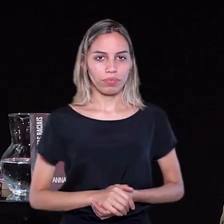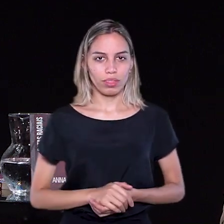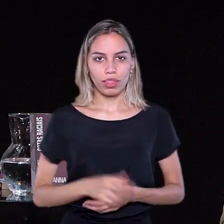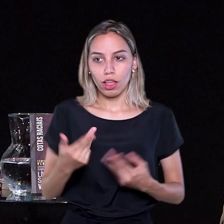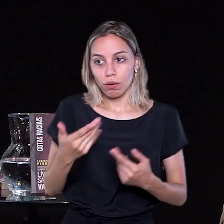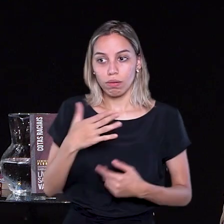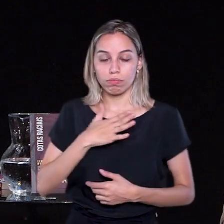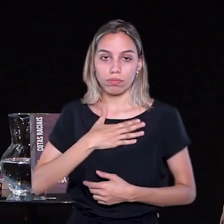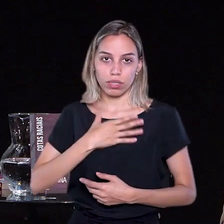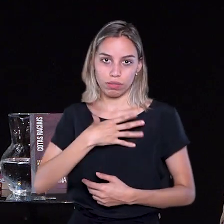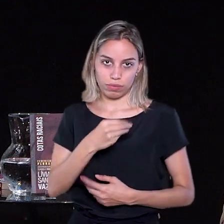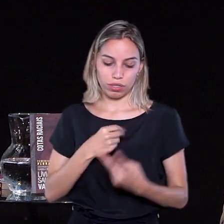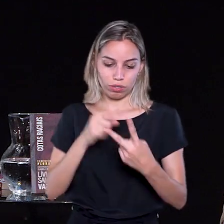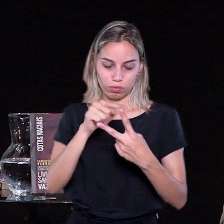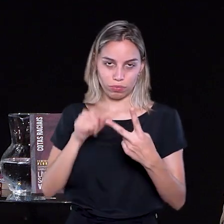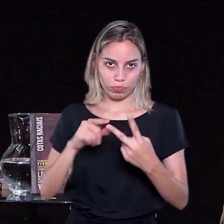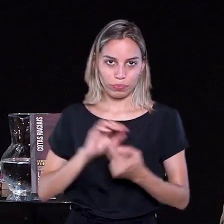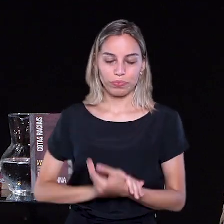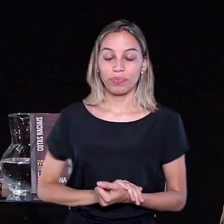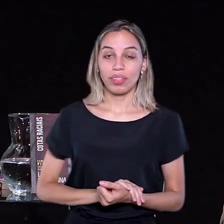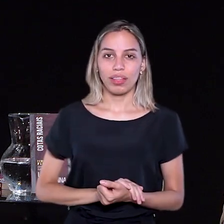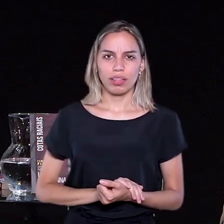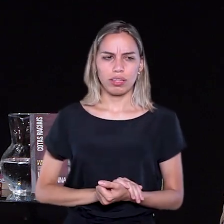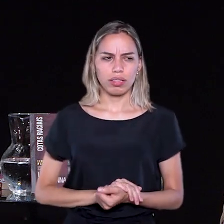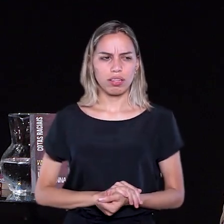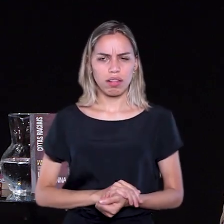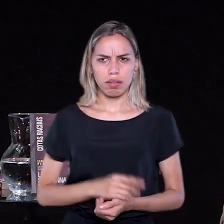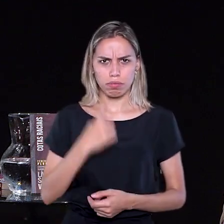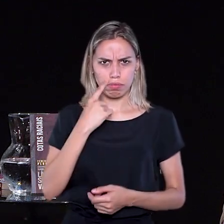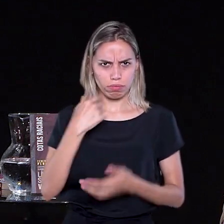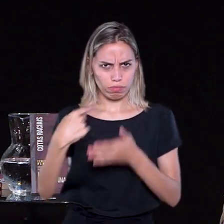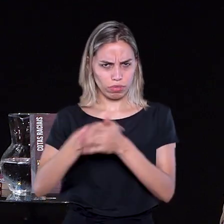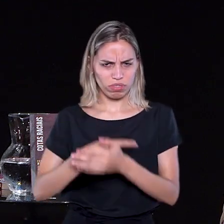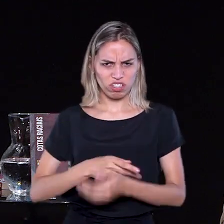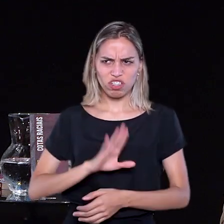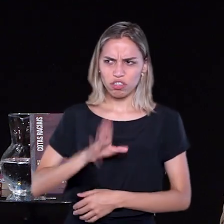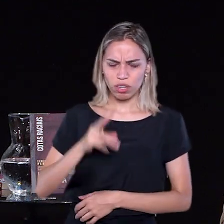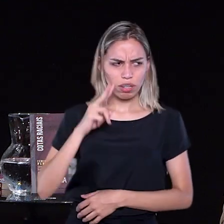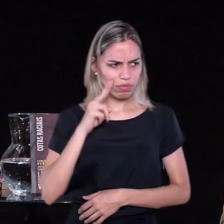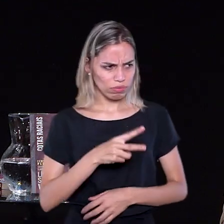disse assim para mim: você já viu algum jornalista negra na televisão?